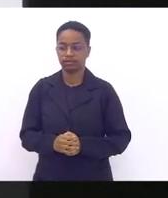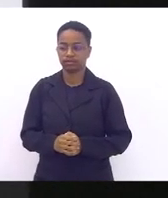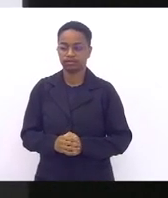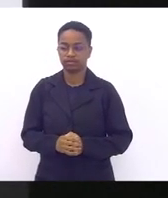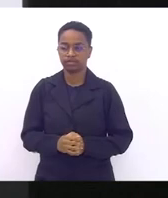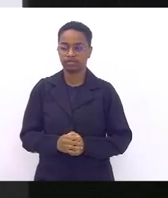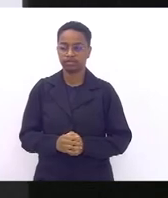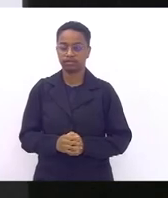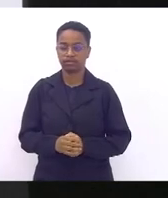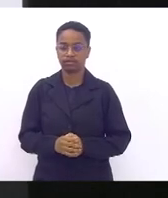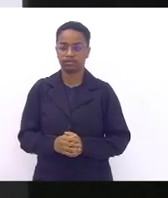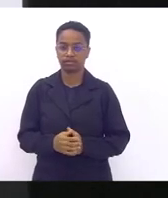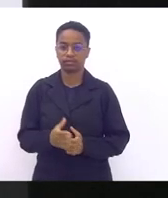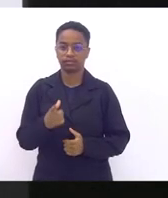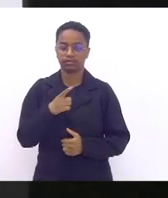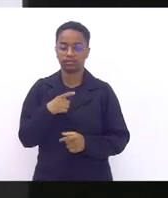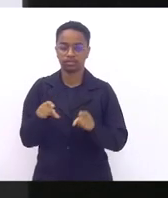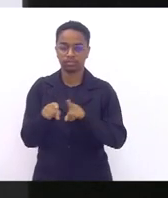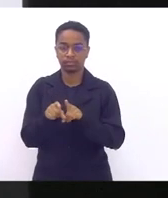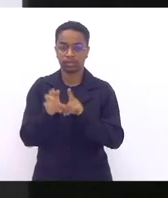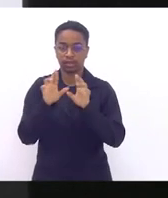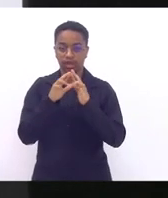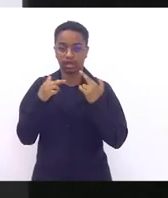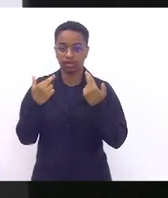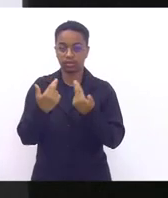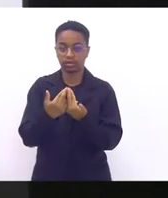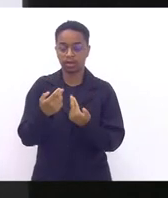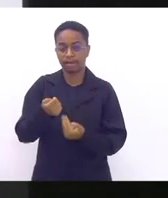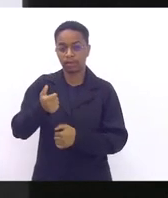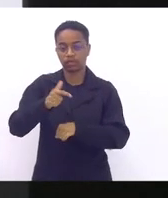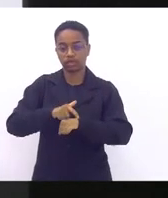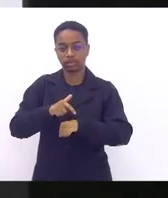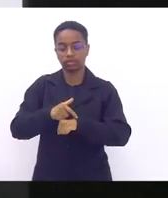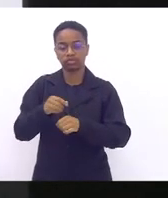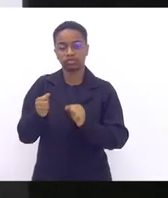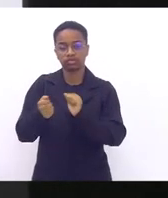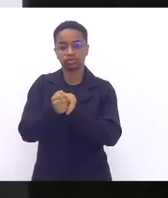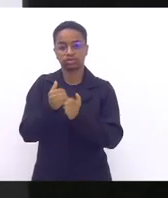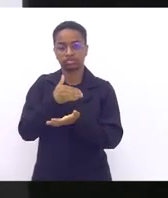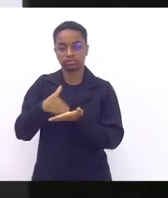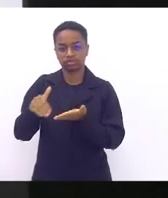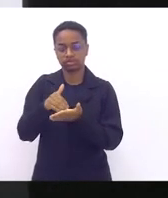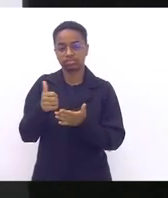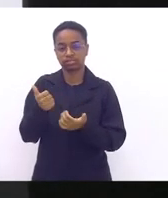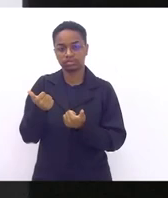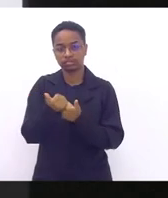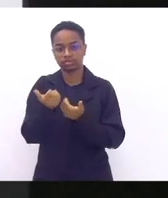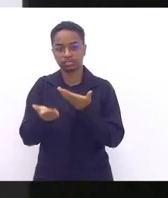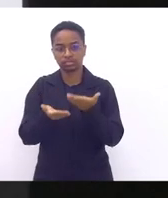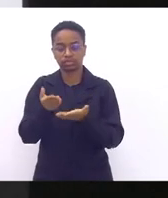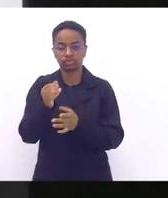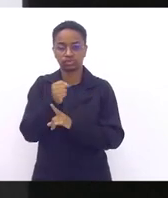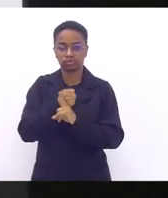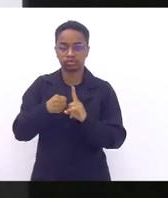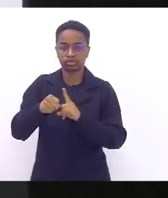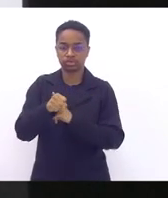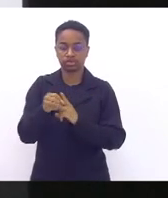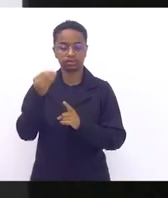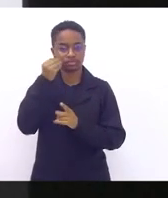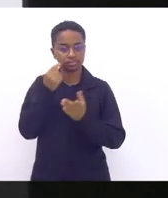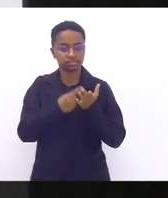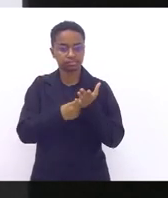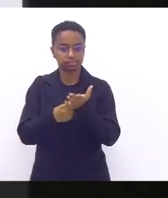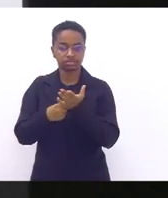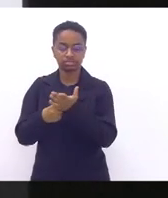A gente já teve, por exemplo, reunião agora, mais recentemente, com a Secretaria de Assistência Social do Estado, para fazer os pactos necessários. E isso está